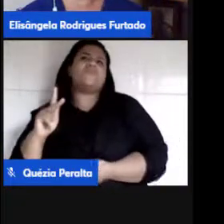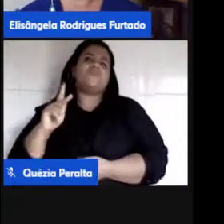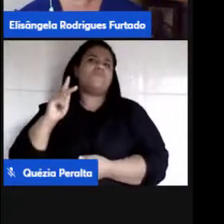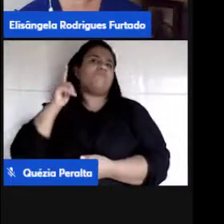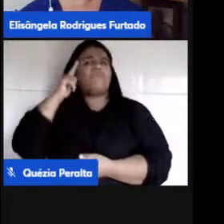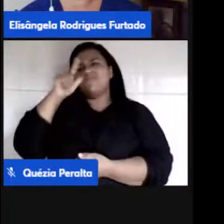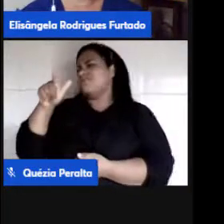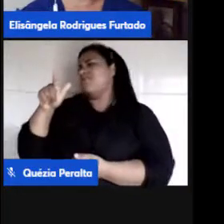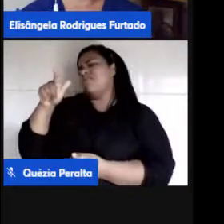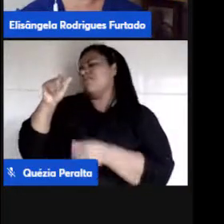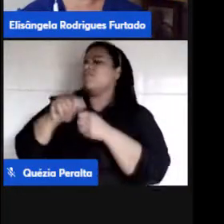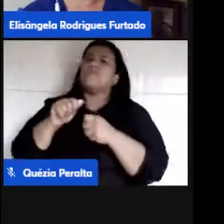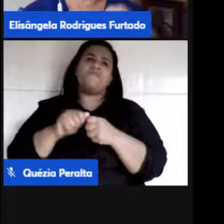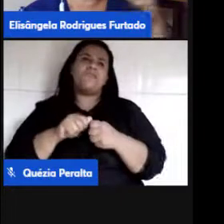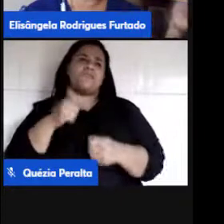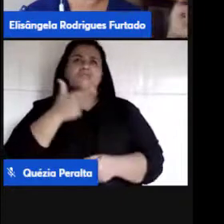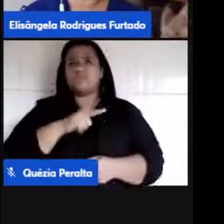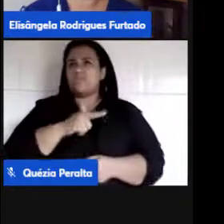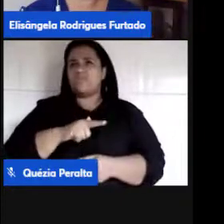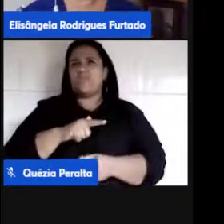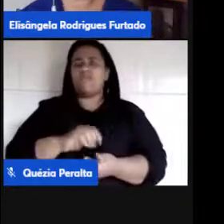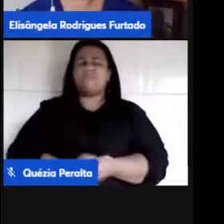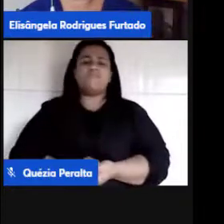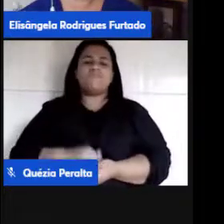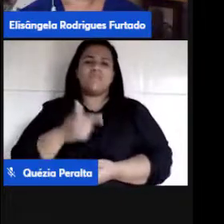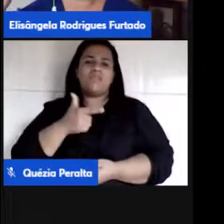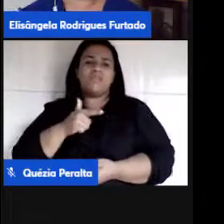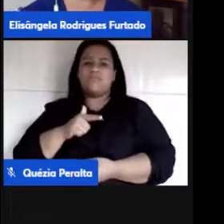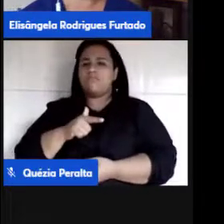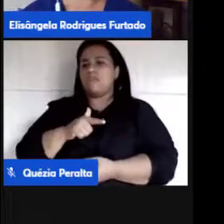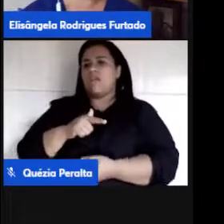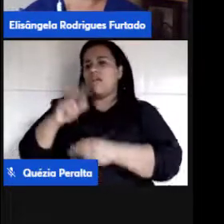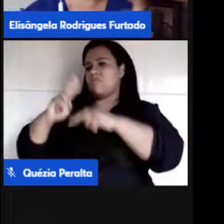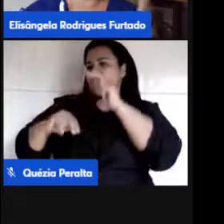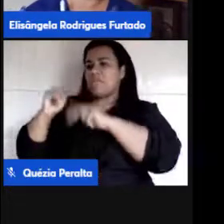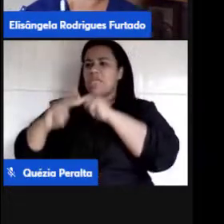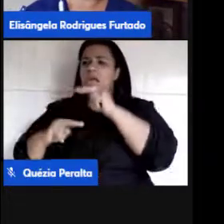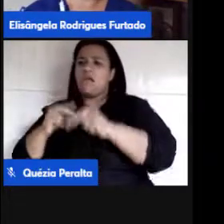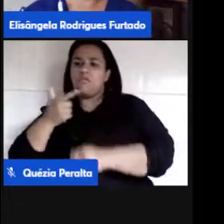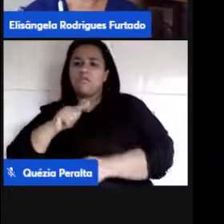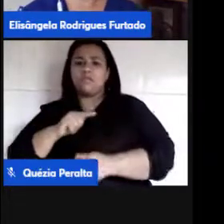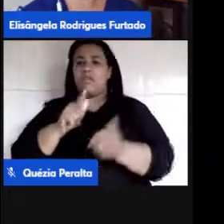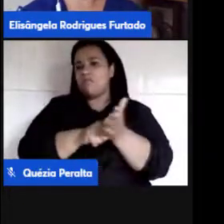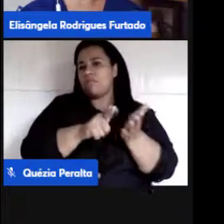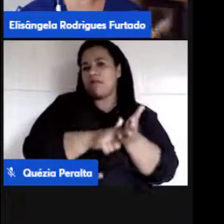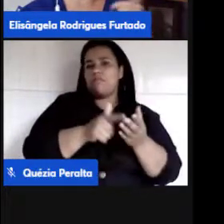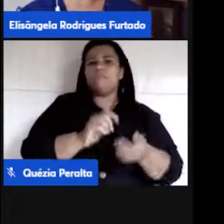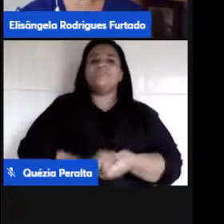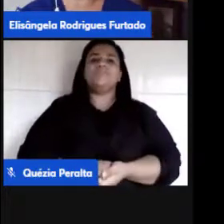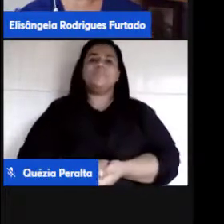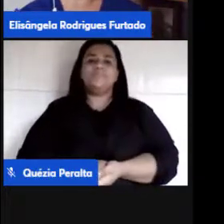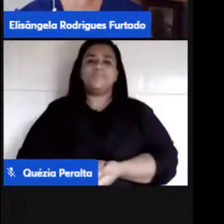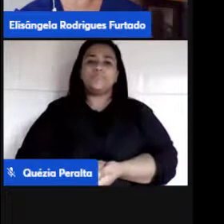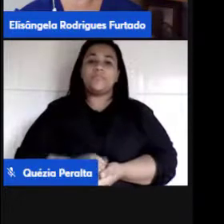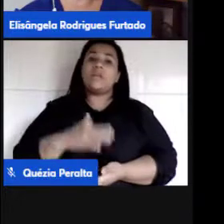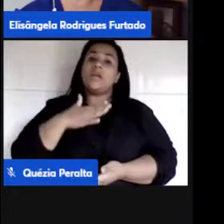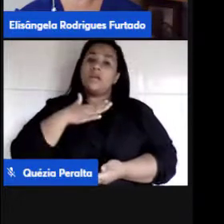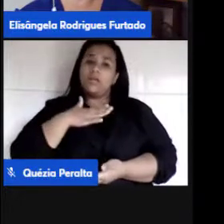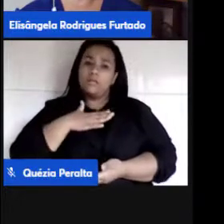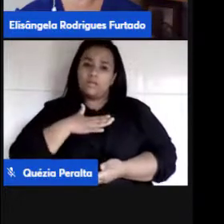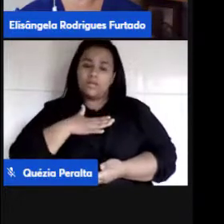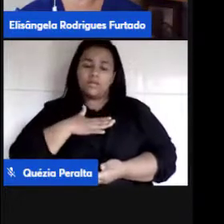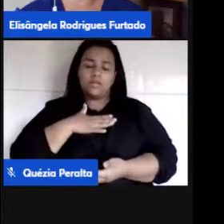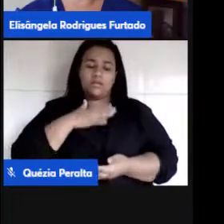eu não fiz, eu não tenho balde, eu não tenho papel, eu não tenho não sei o quê. Então tá. Na minha atividade que eu